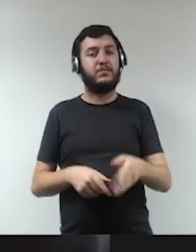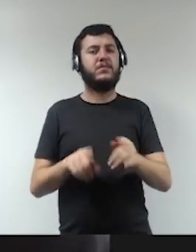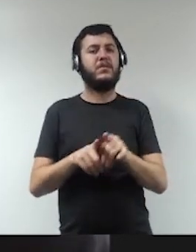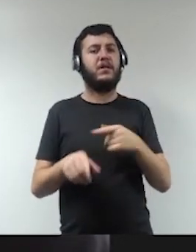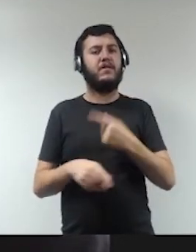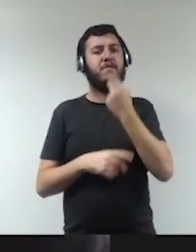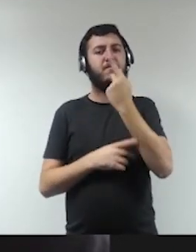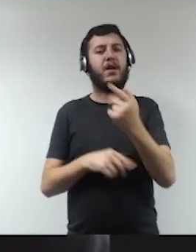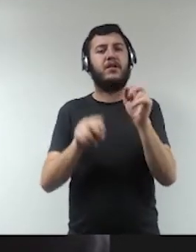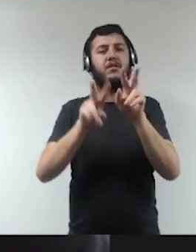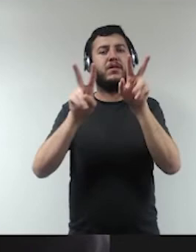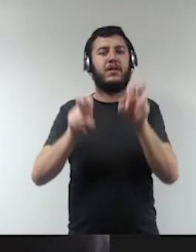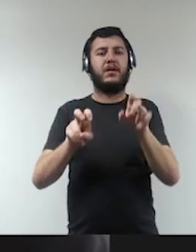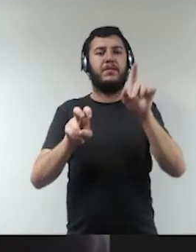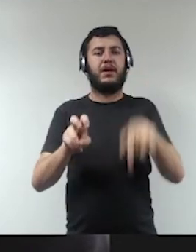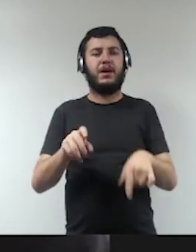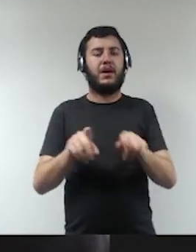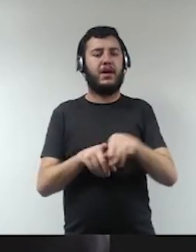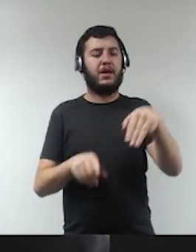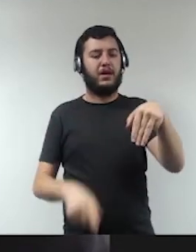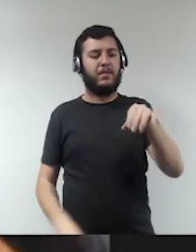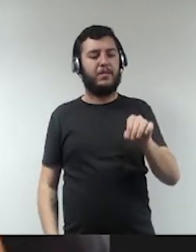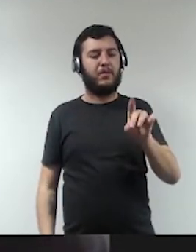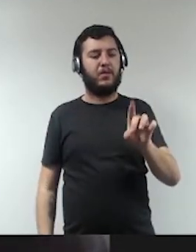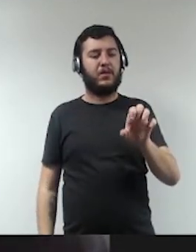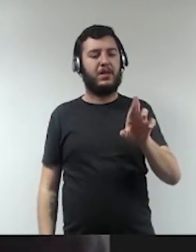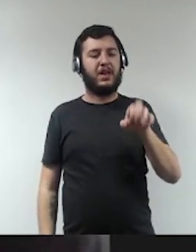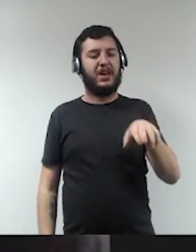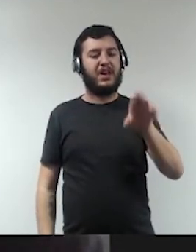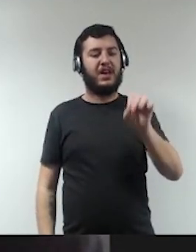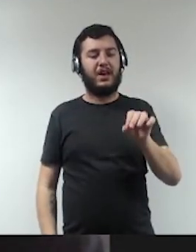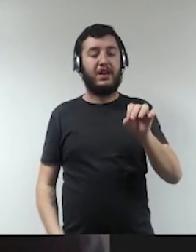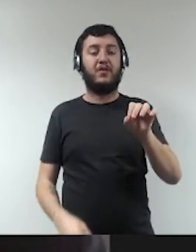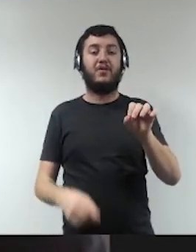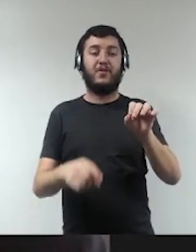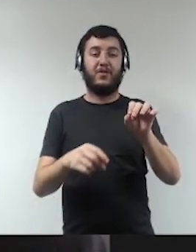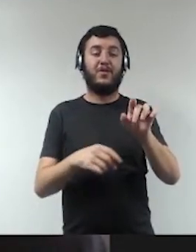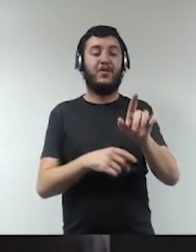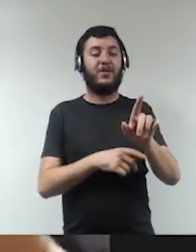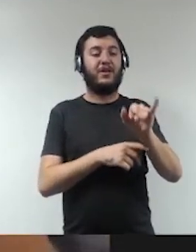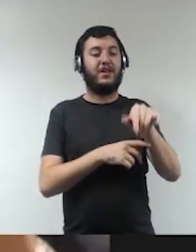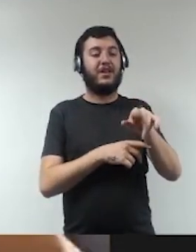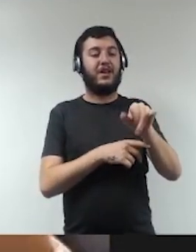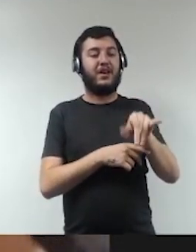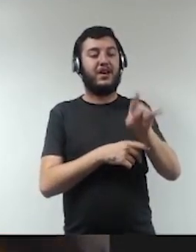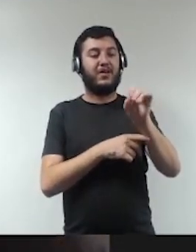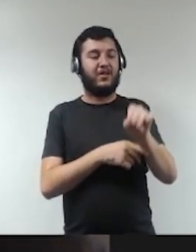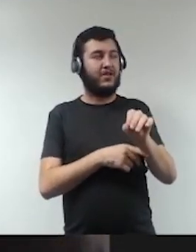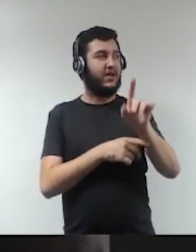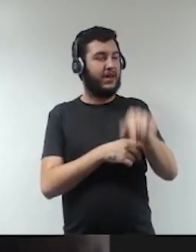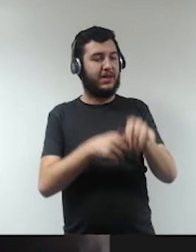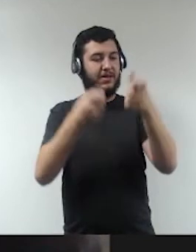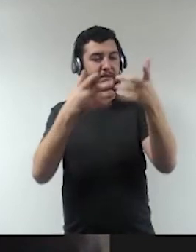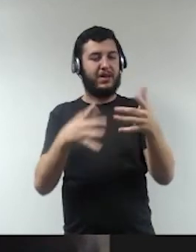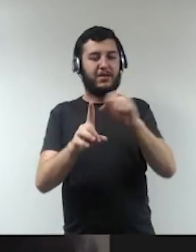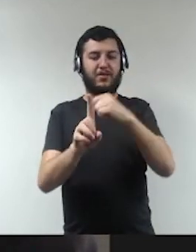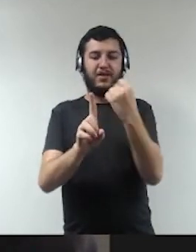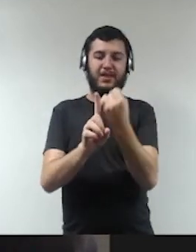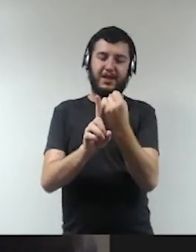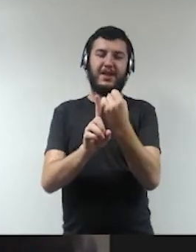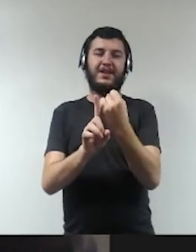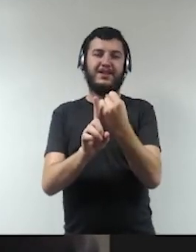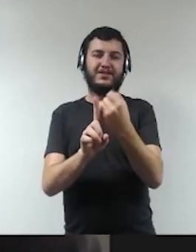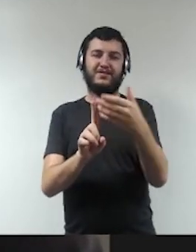da modernidade líquida, né, dessa sociedade pós-moderna. E eu tentei fazer aqui mentalmente, quero que elas